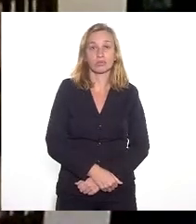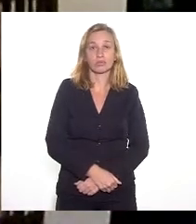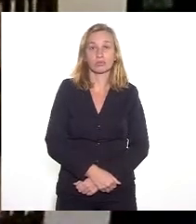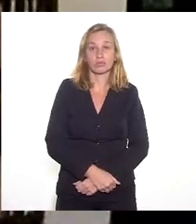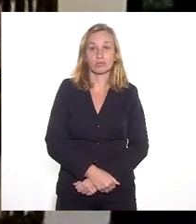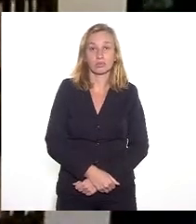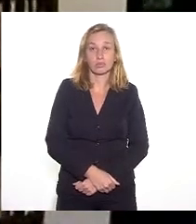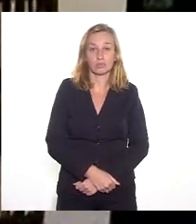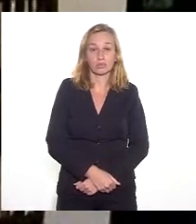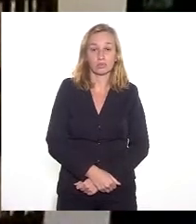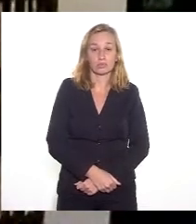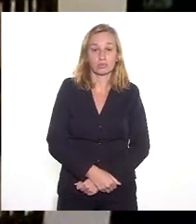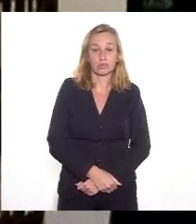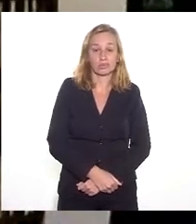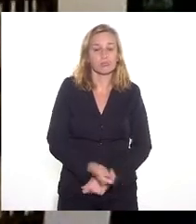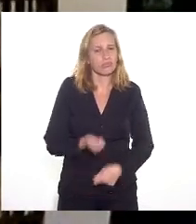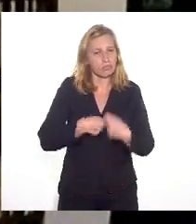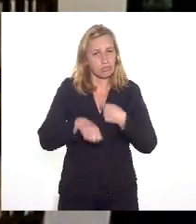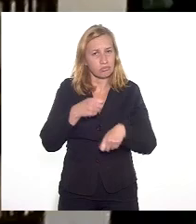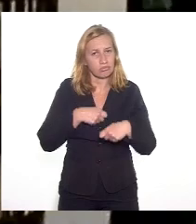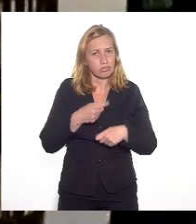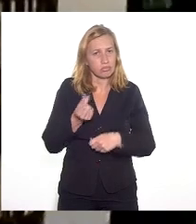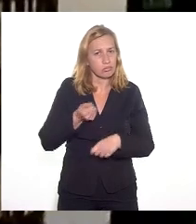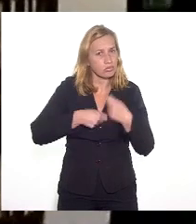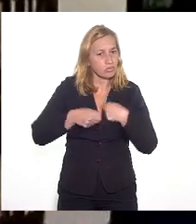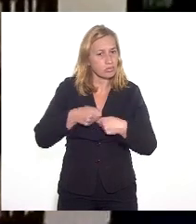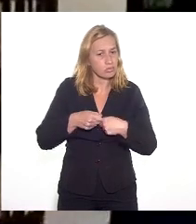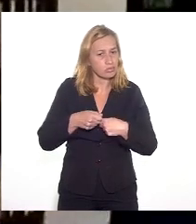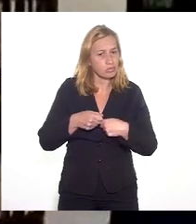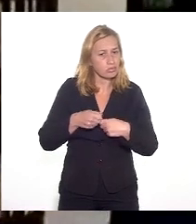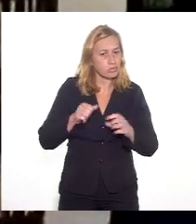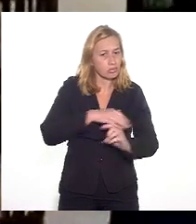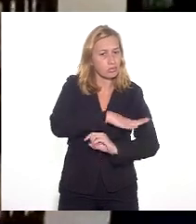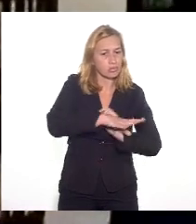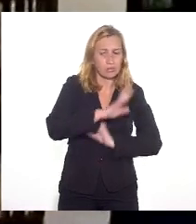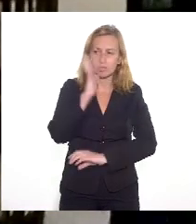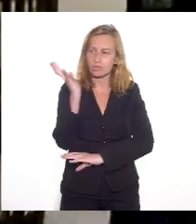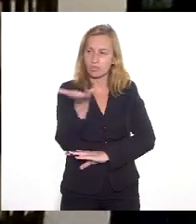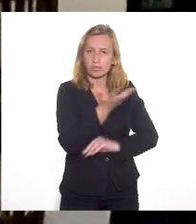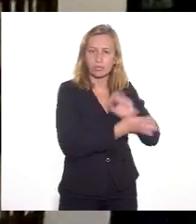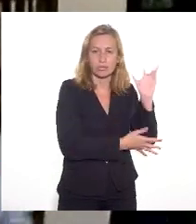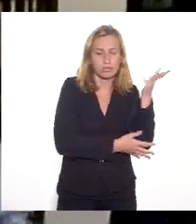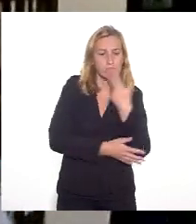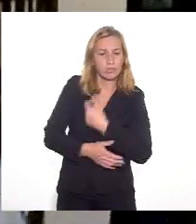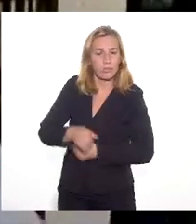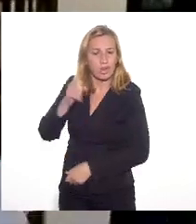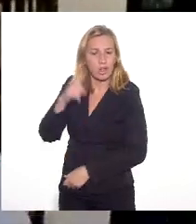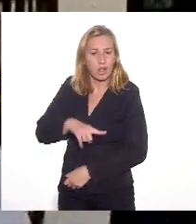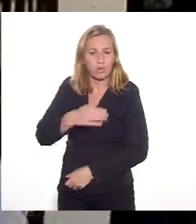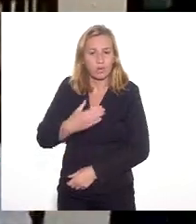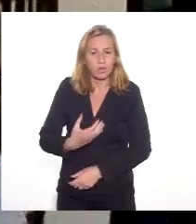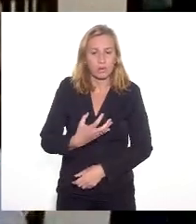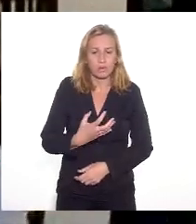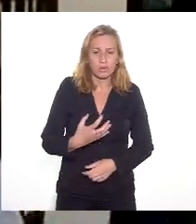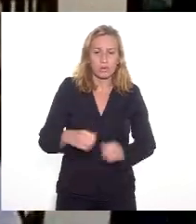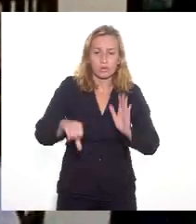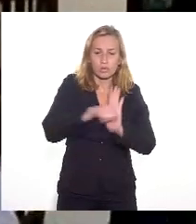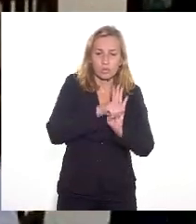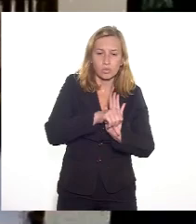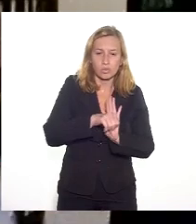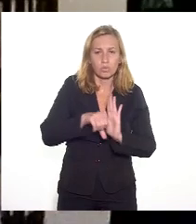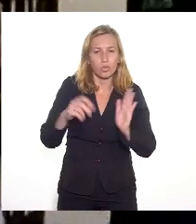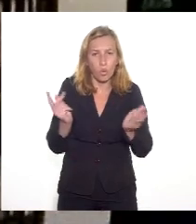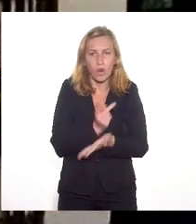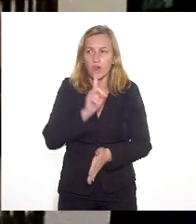país, administrativo, econômico, social, ambiental, é um crime atrás do outro,